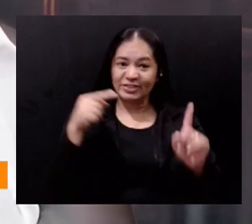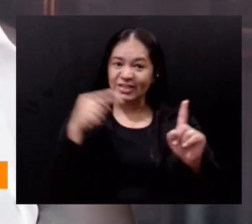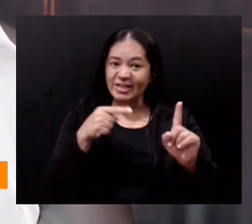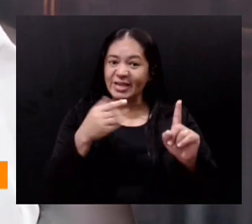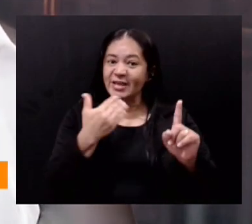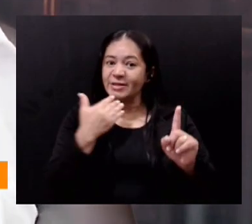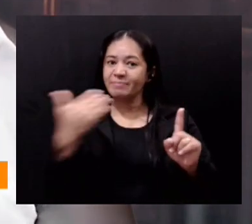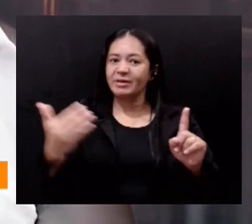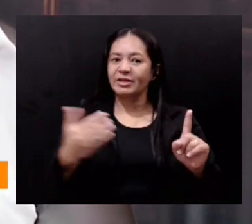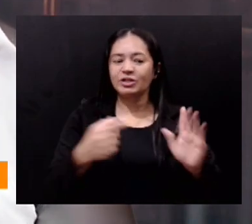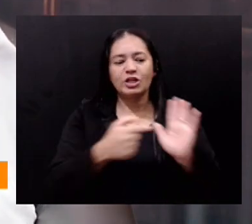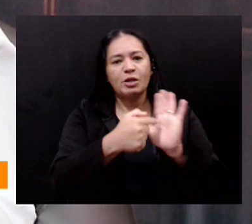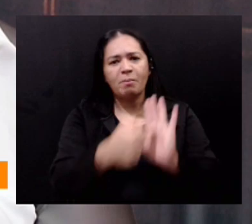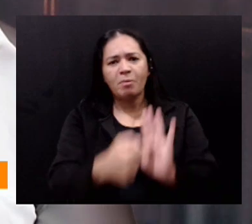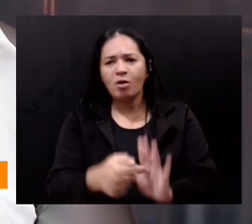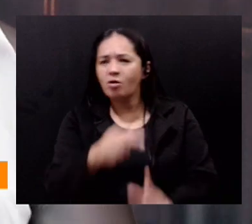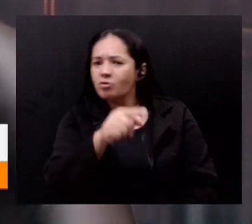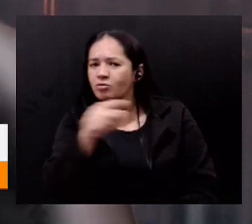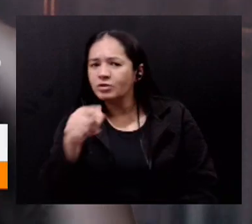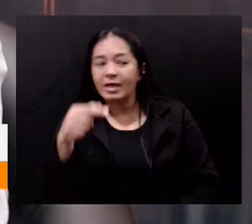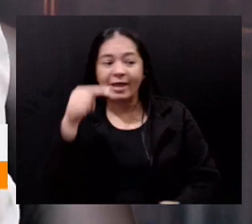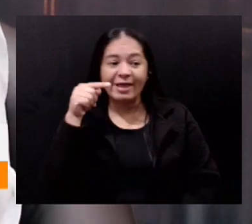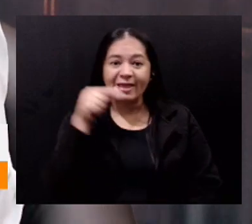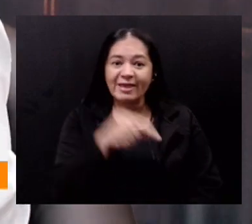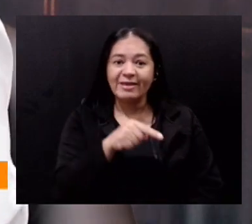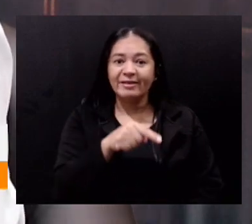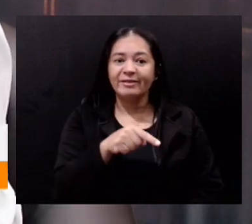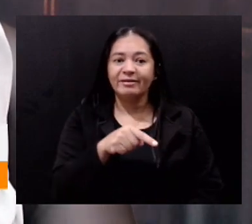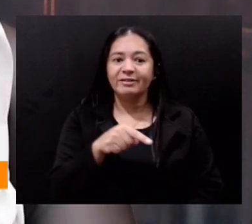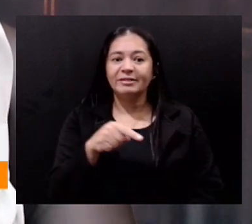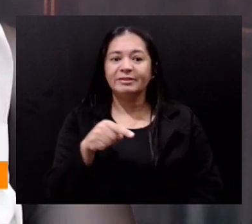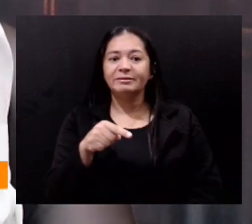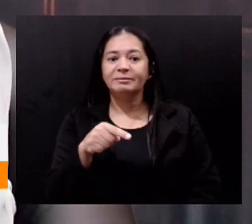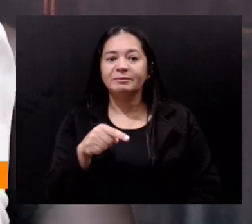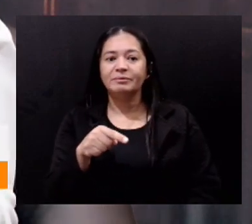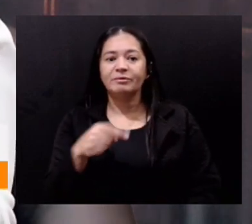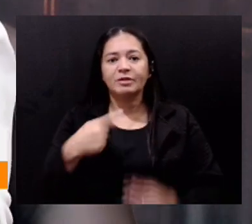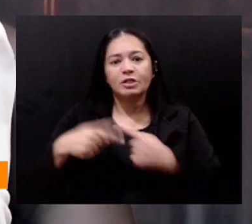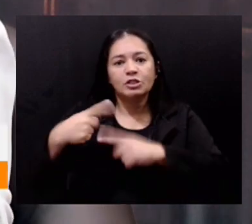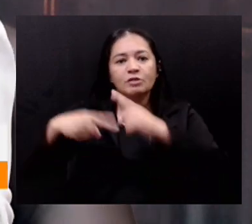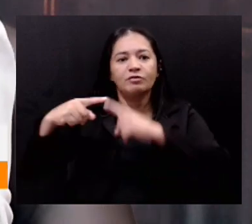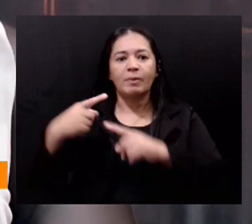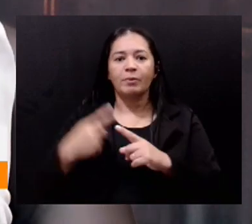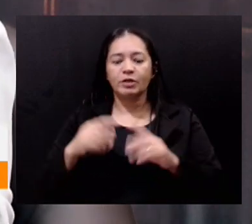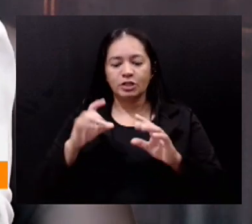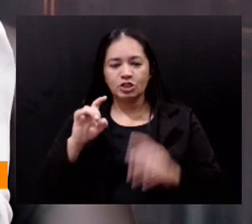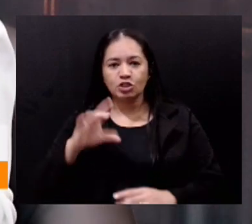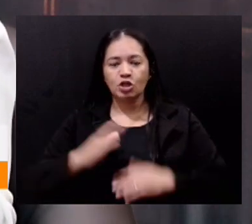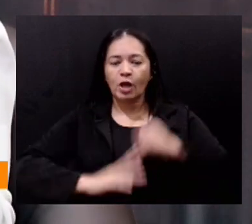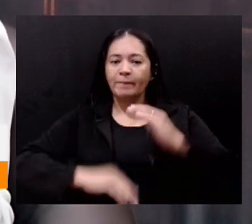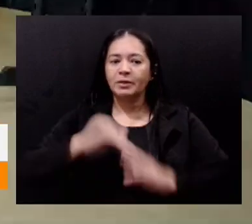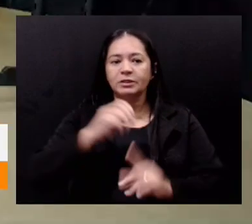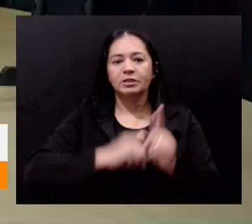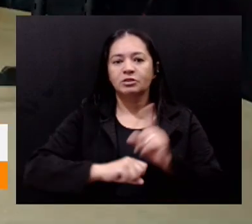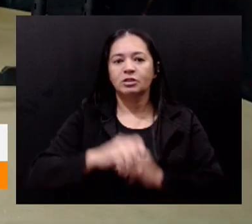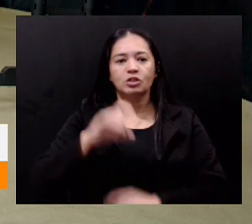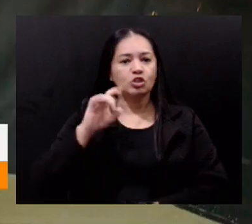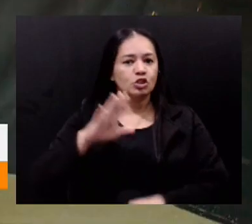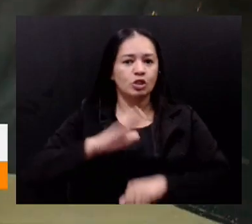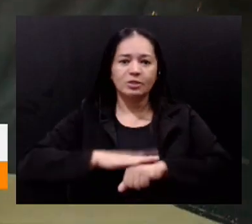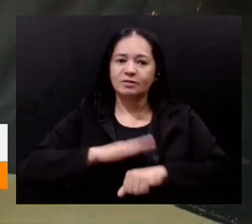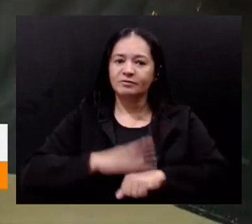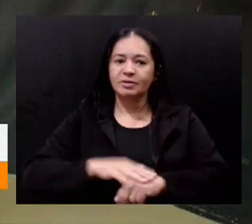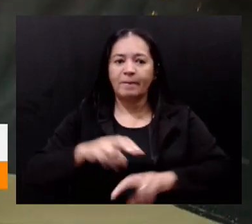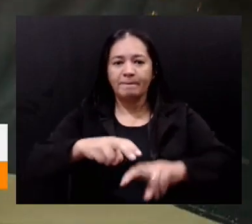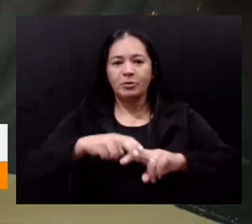ele identificar. É. realmente, porque você só desenvolve as habilidades sociais fazendo. E é por isso que os jovens,